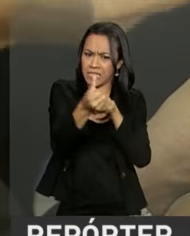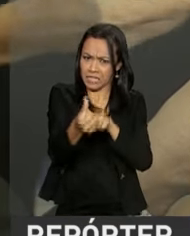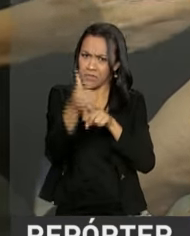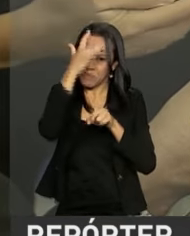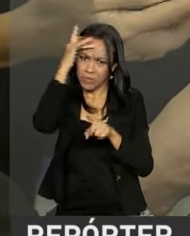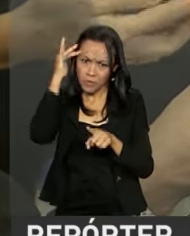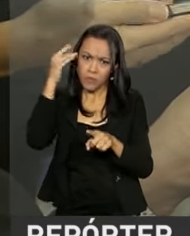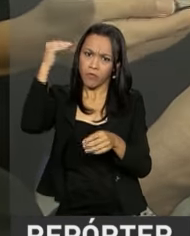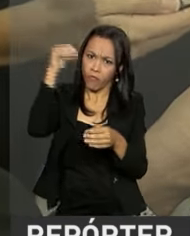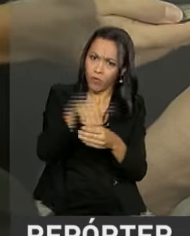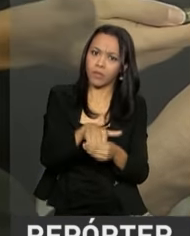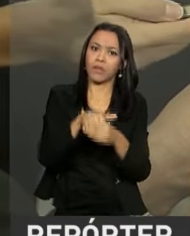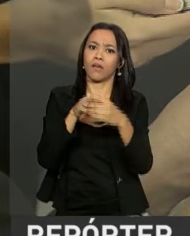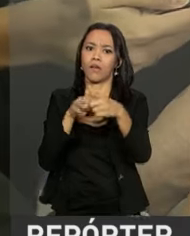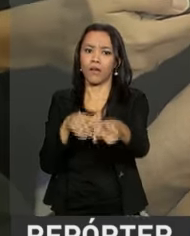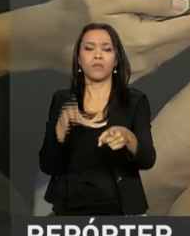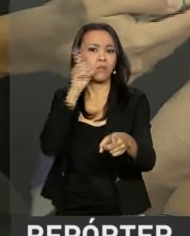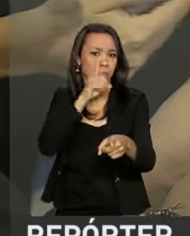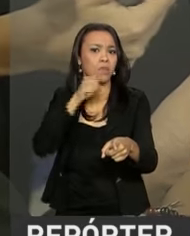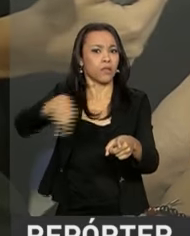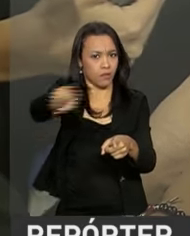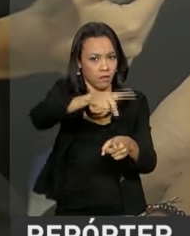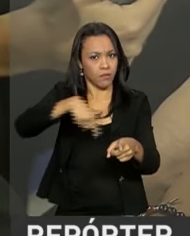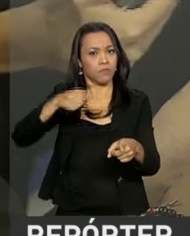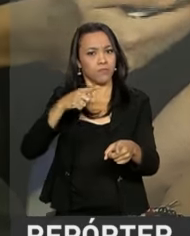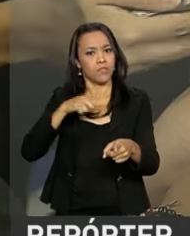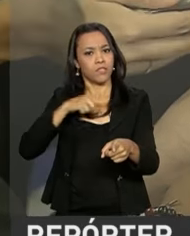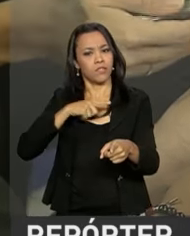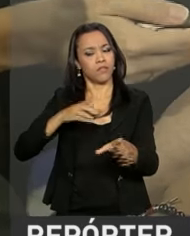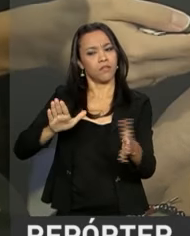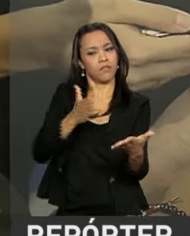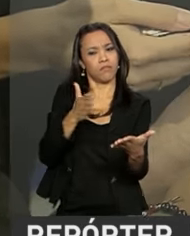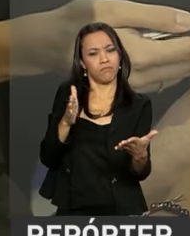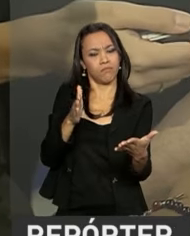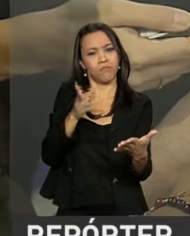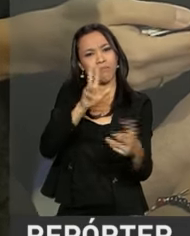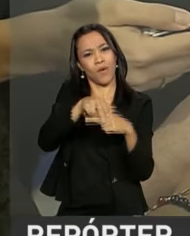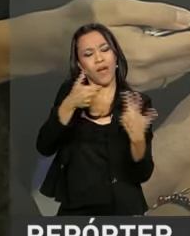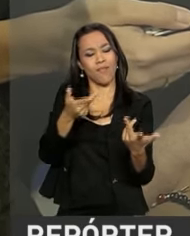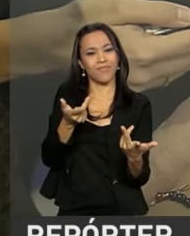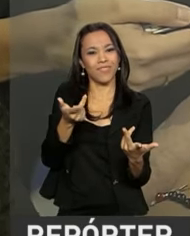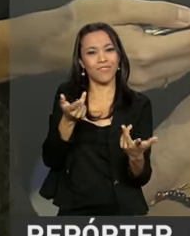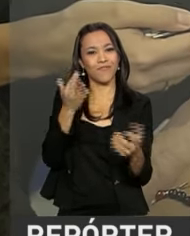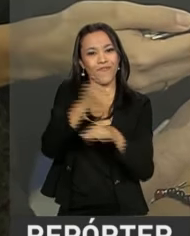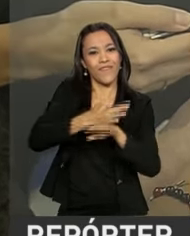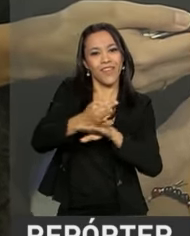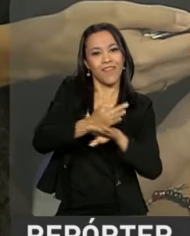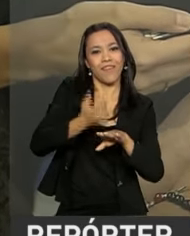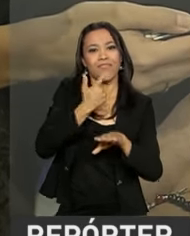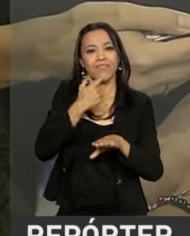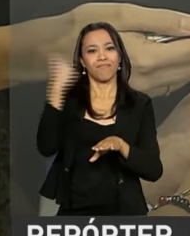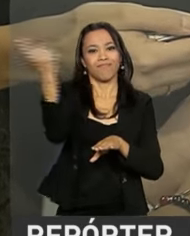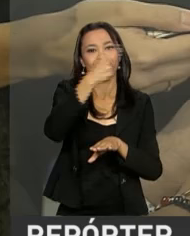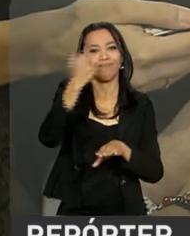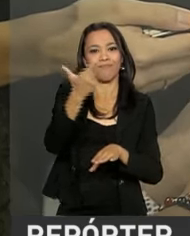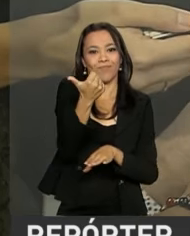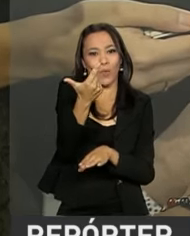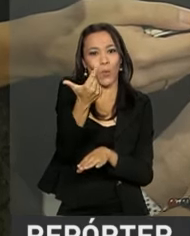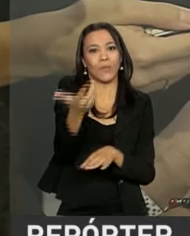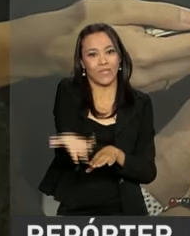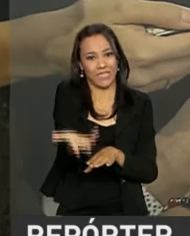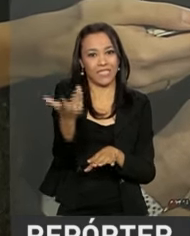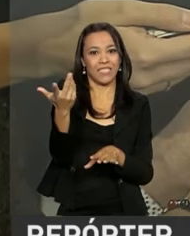nós tivemos aí alguns parlamentares que já tinham, até por conta do feriado, no meio da semana, já tinham compromissos